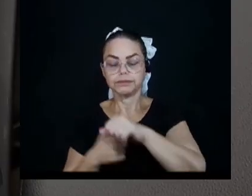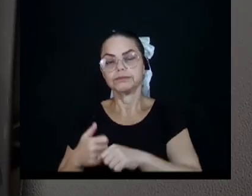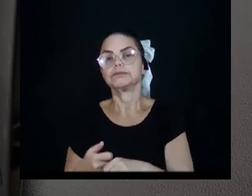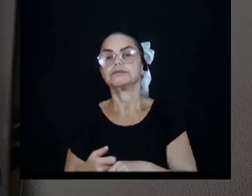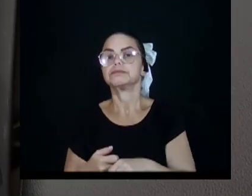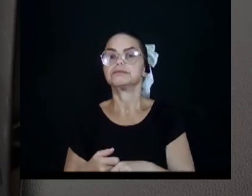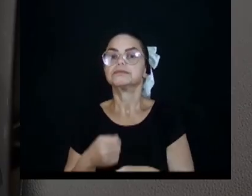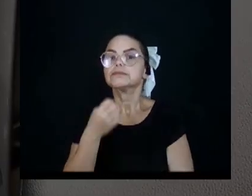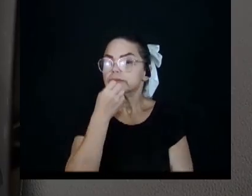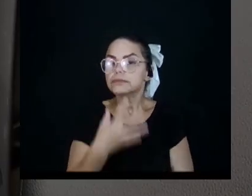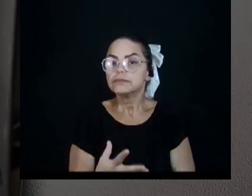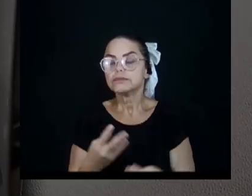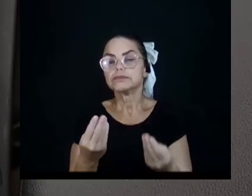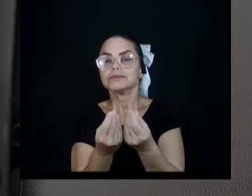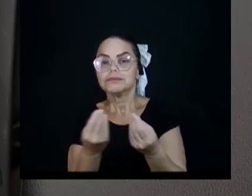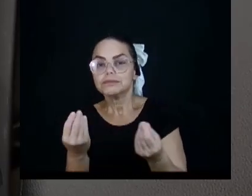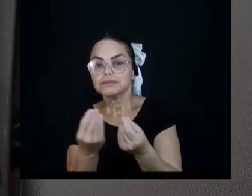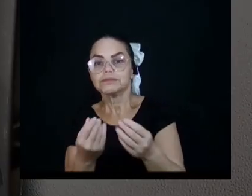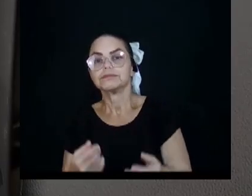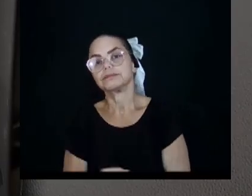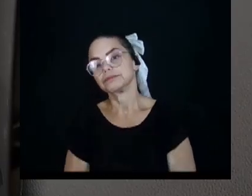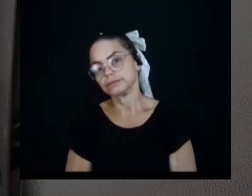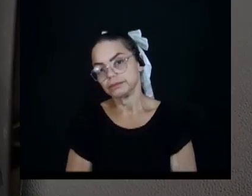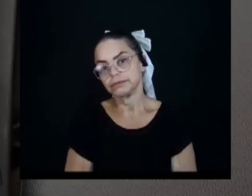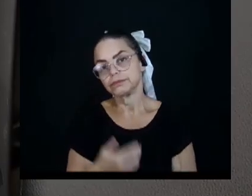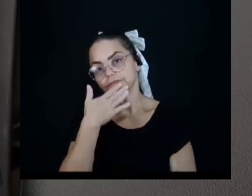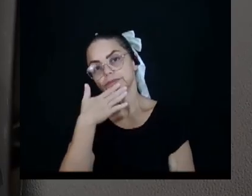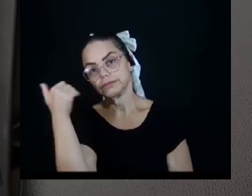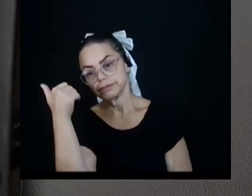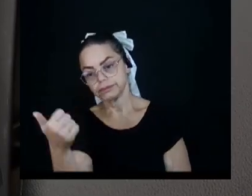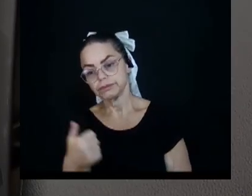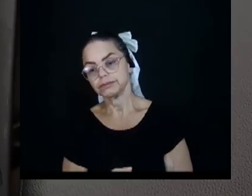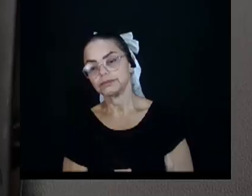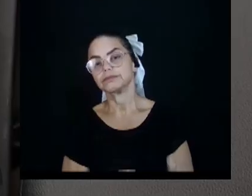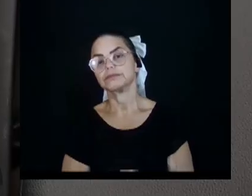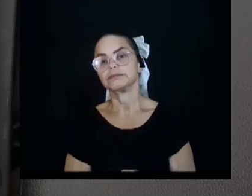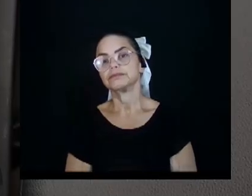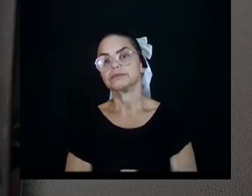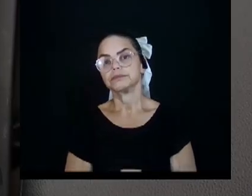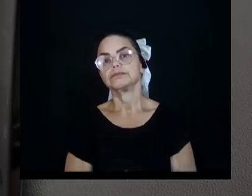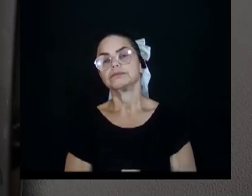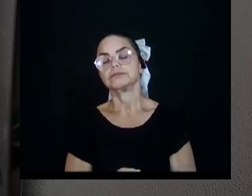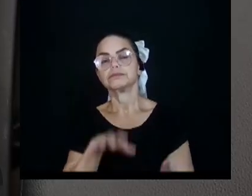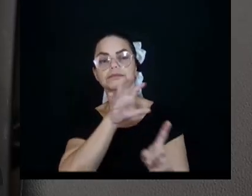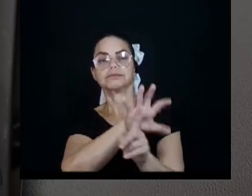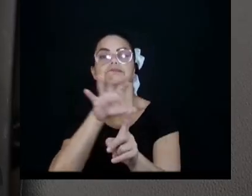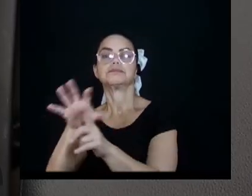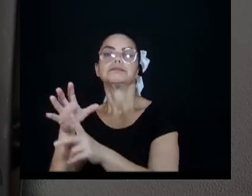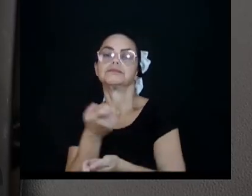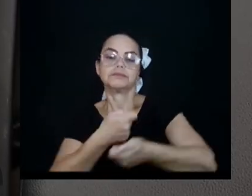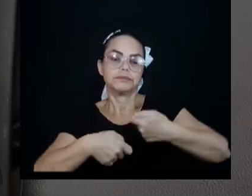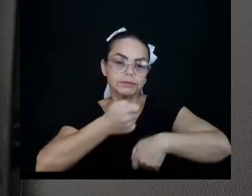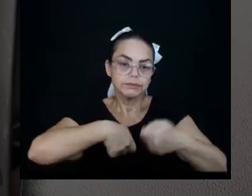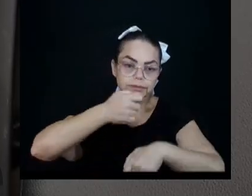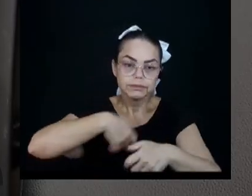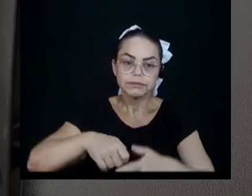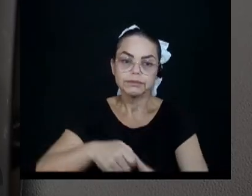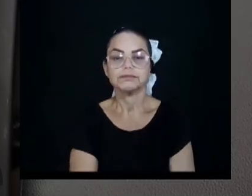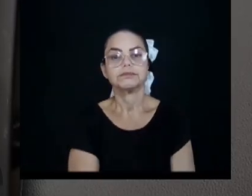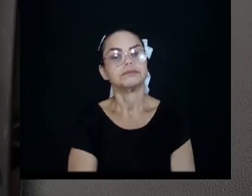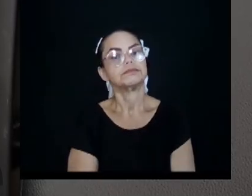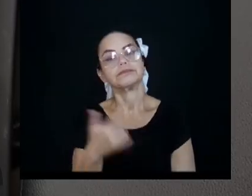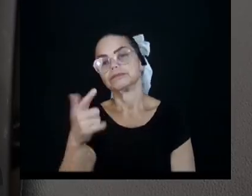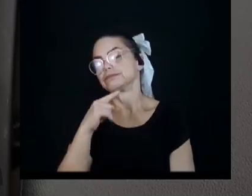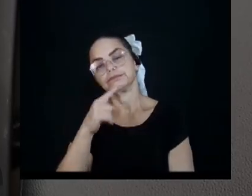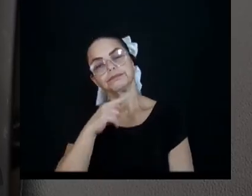cidade melhor e ele impacta na economia. Isso eu não tenho dúvida nenhuma. O